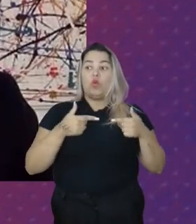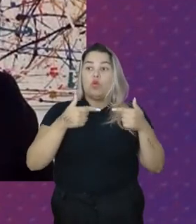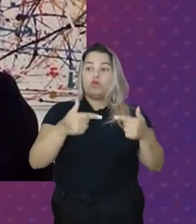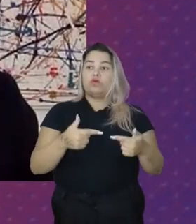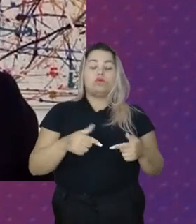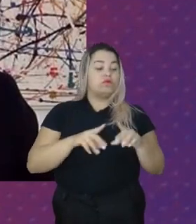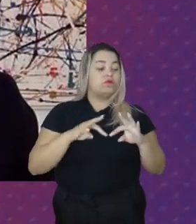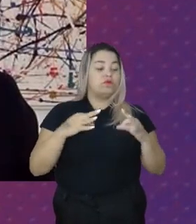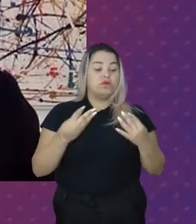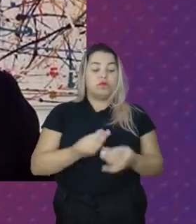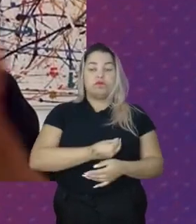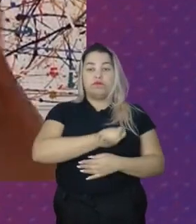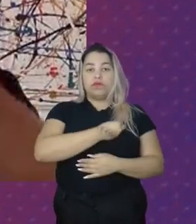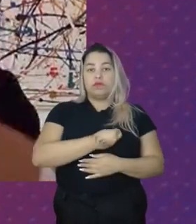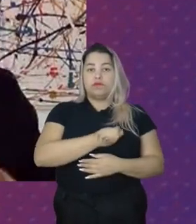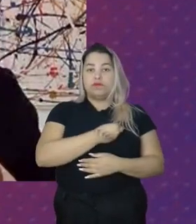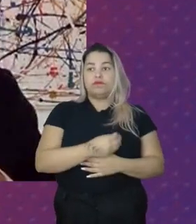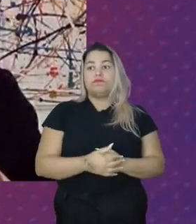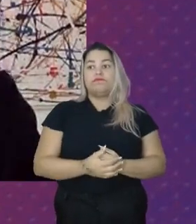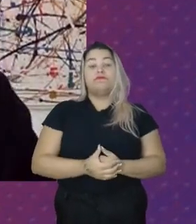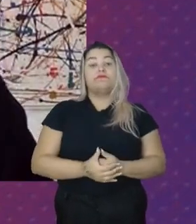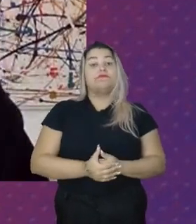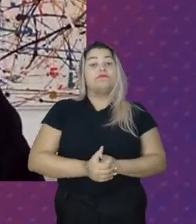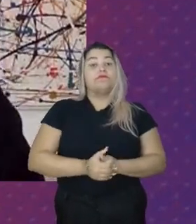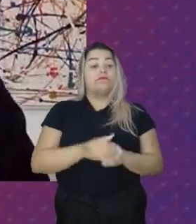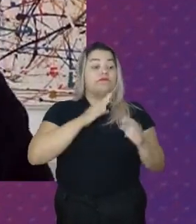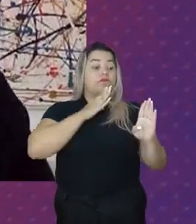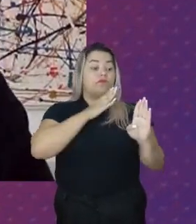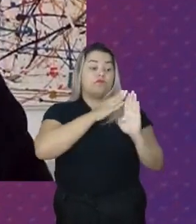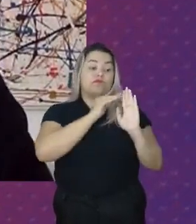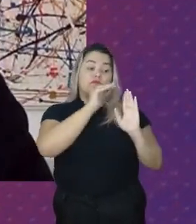toda a sua vida. O principal